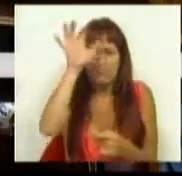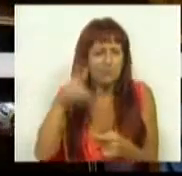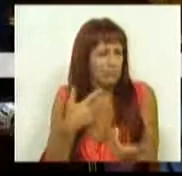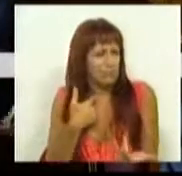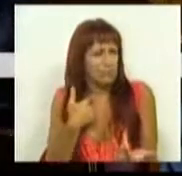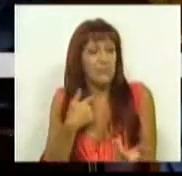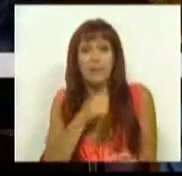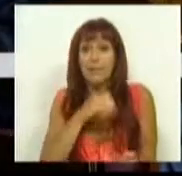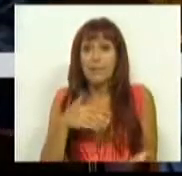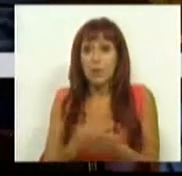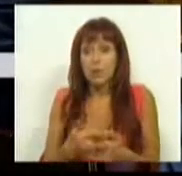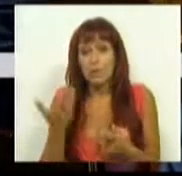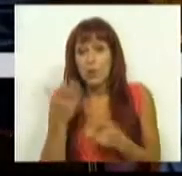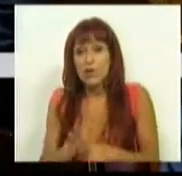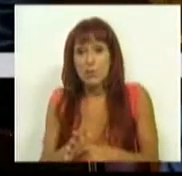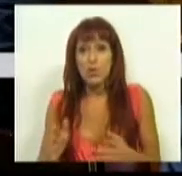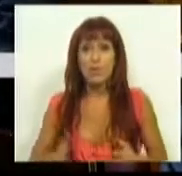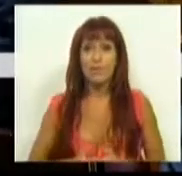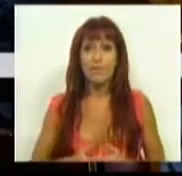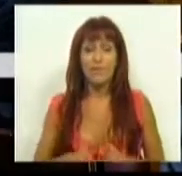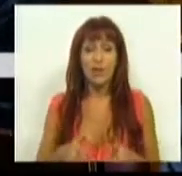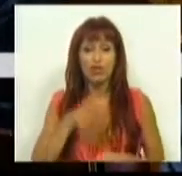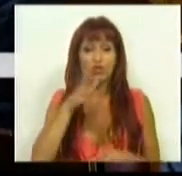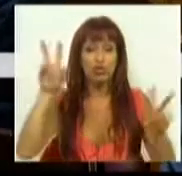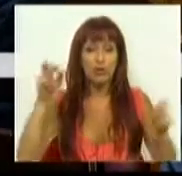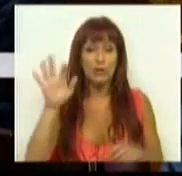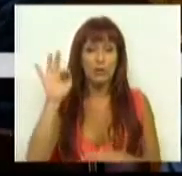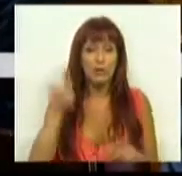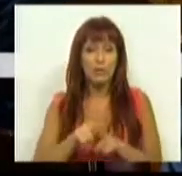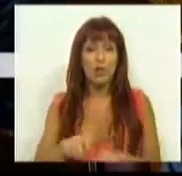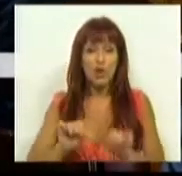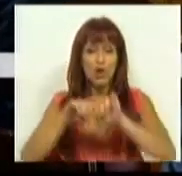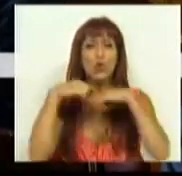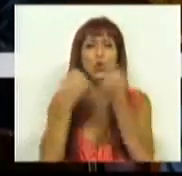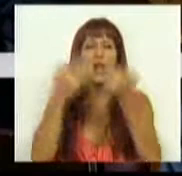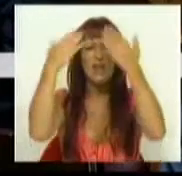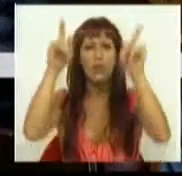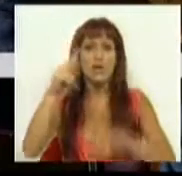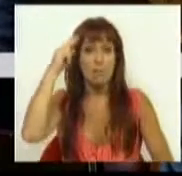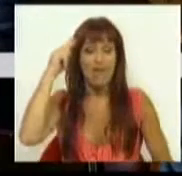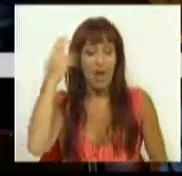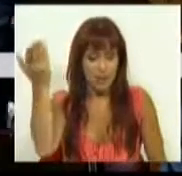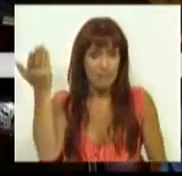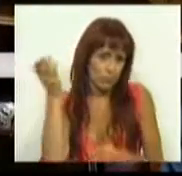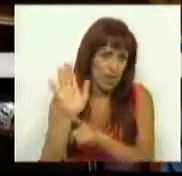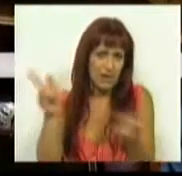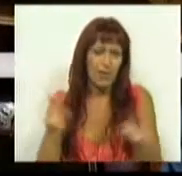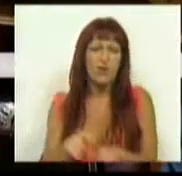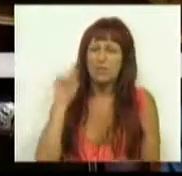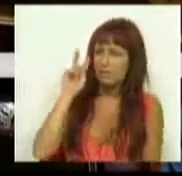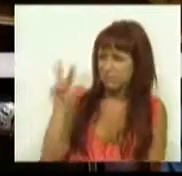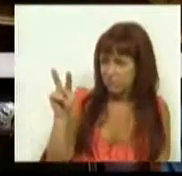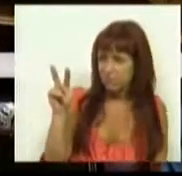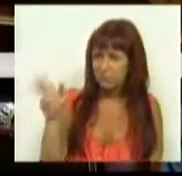que permitiram que, por exemplo, a já aqui citada Fundação Social Democrata da Madeira seja